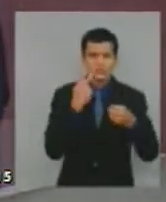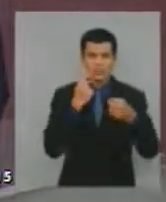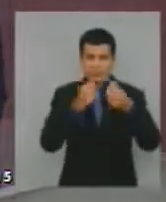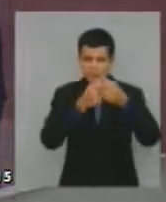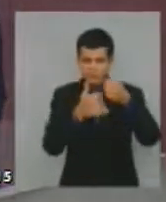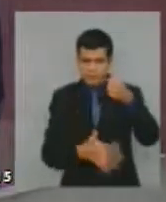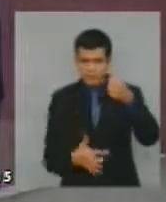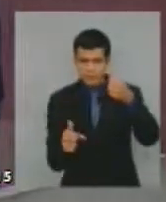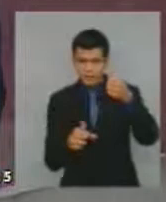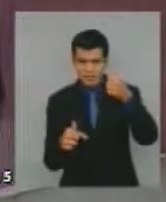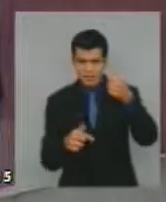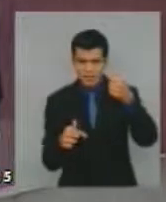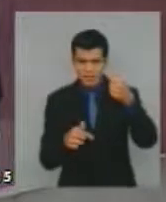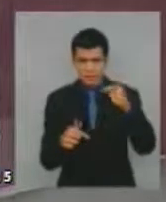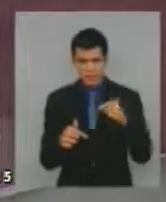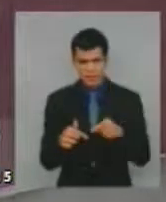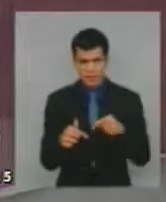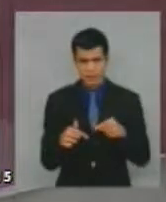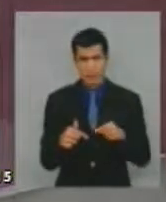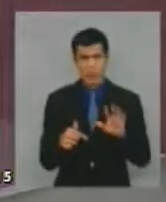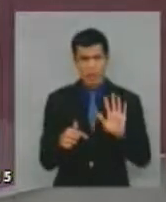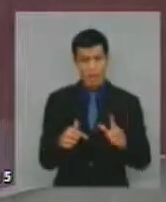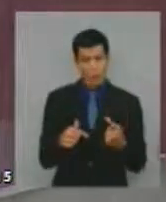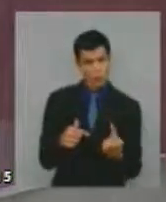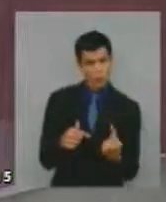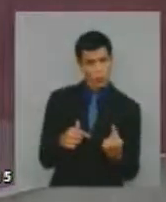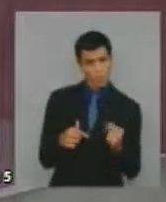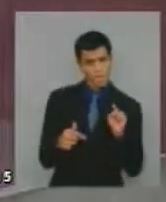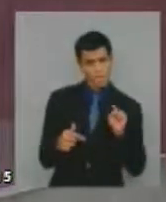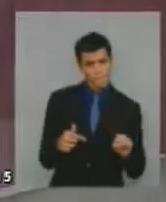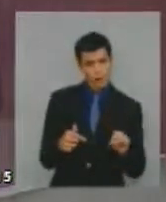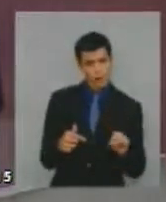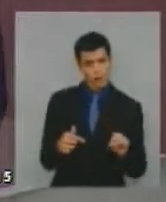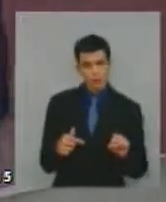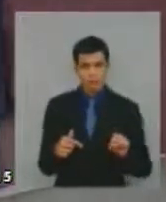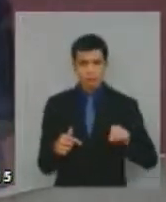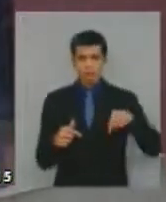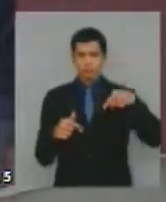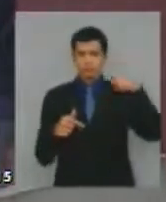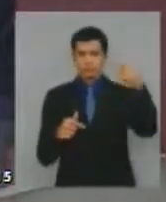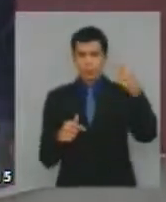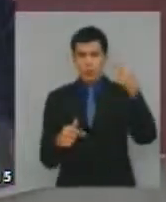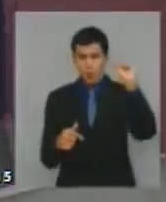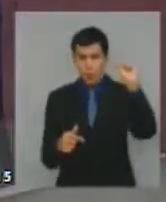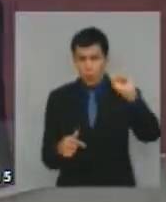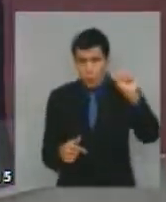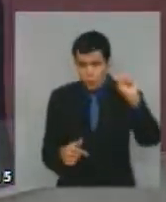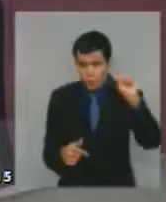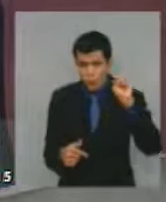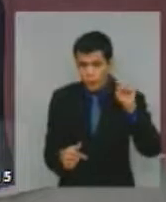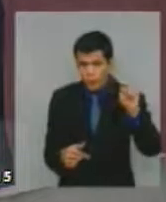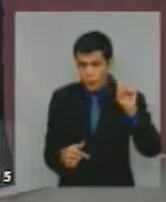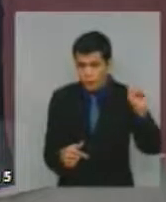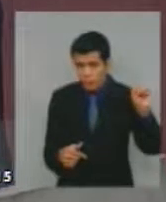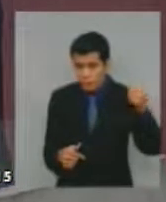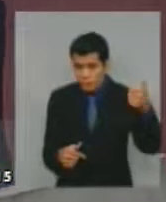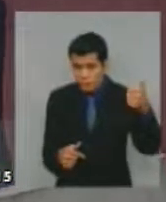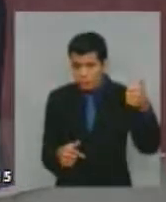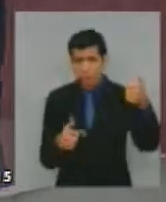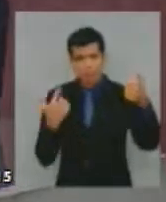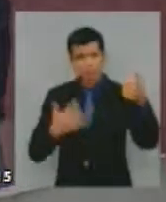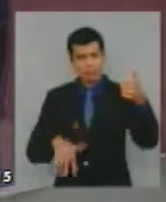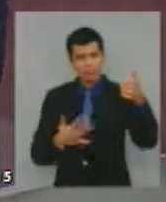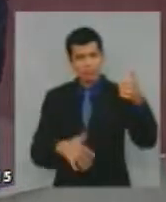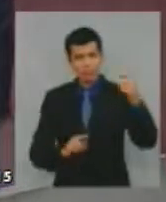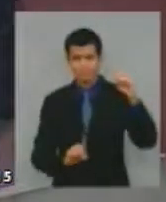indicador. Pula de menos de 1 em 2005 para 8,81 em 2015. Todos os dados oficiais.